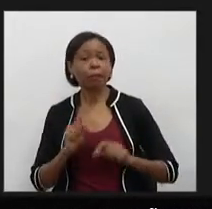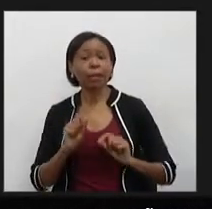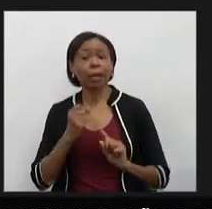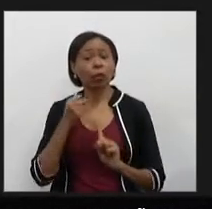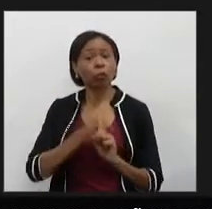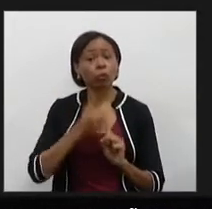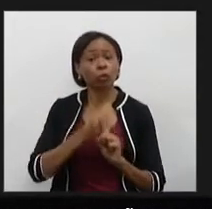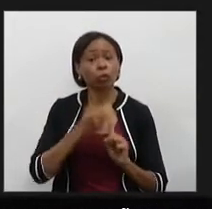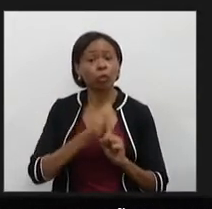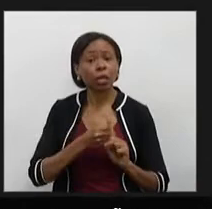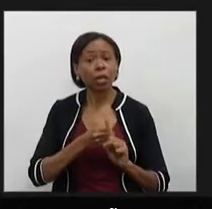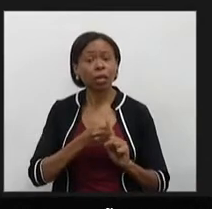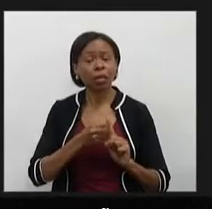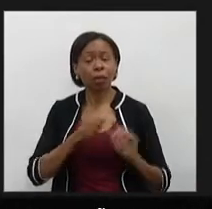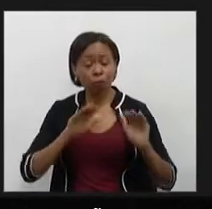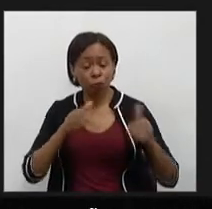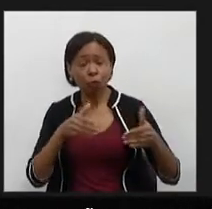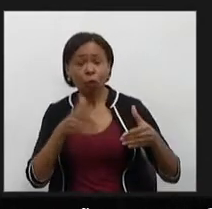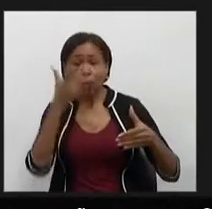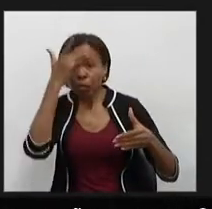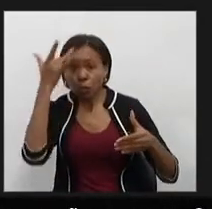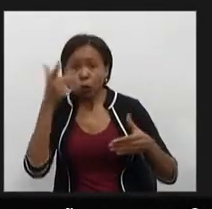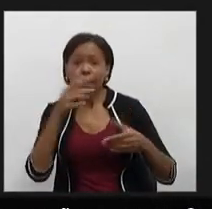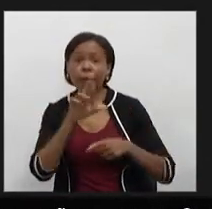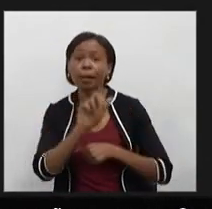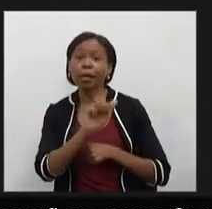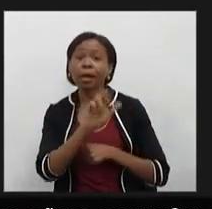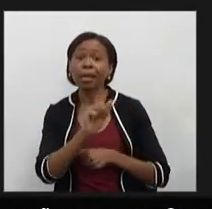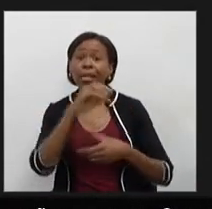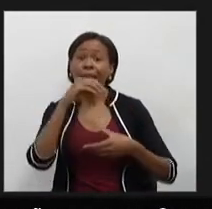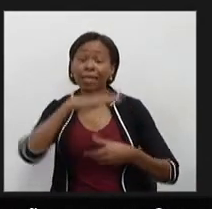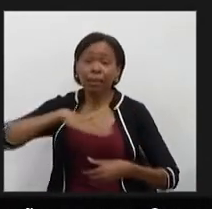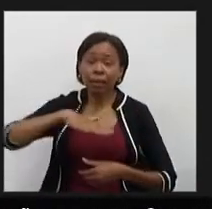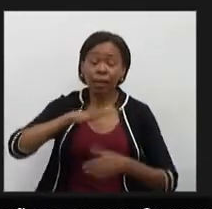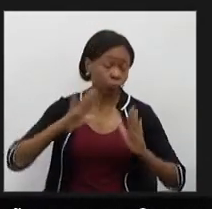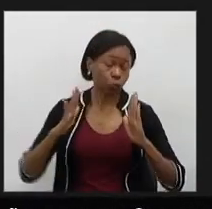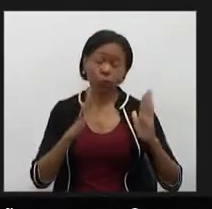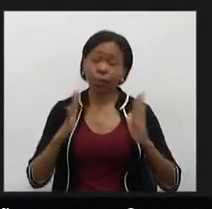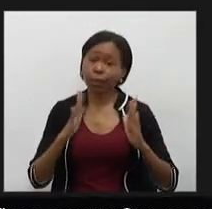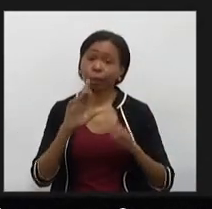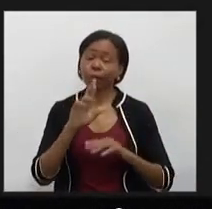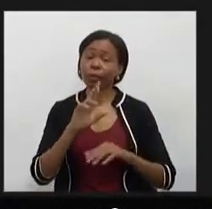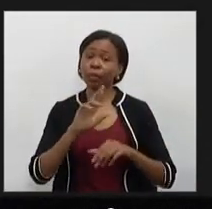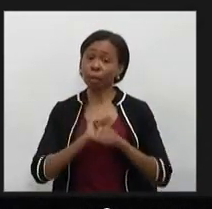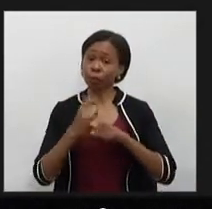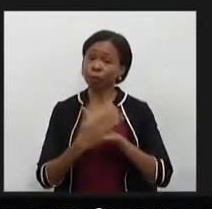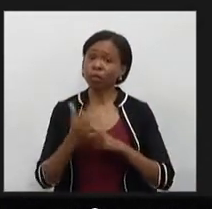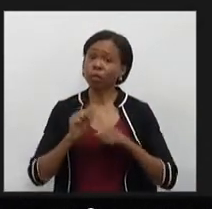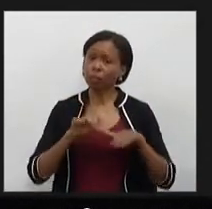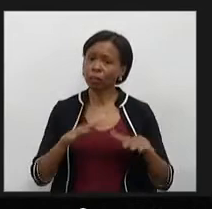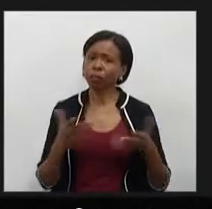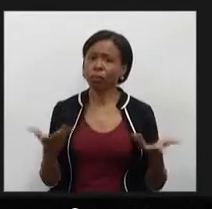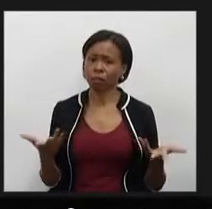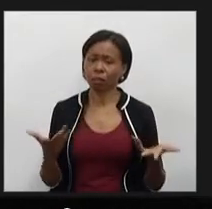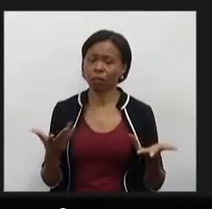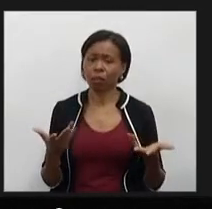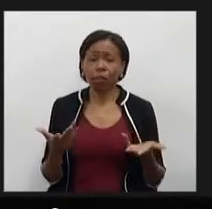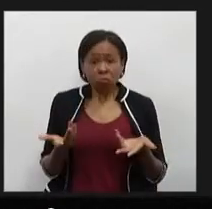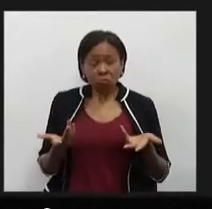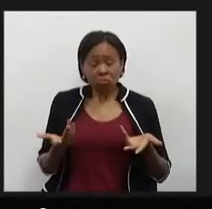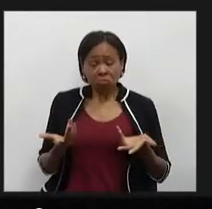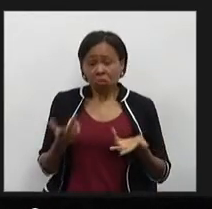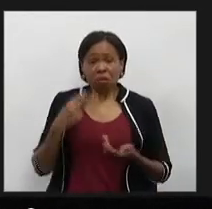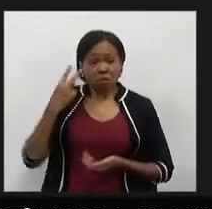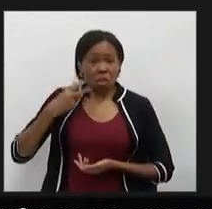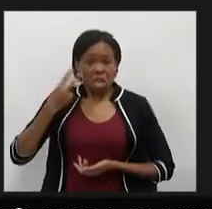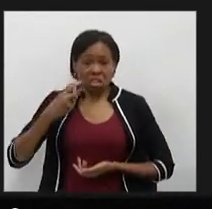pelos raros na pandemia. Olha a coincidência, se esse projeto tivesse aprovado. E vários vereadores falaram no pé do meu